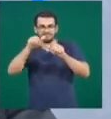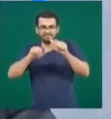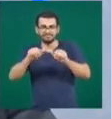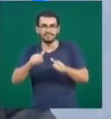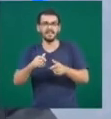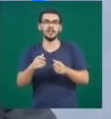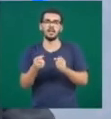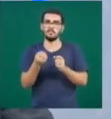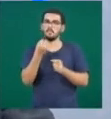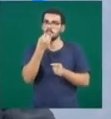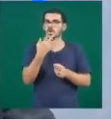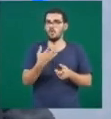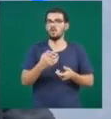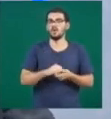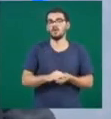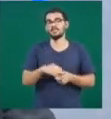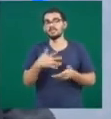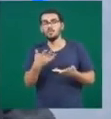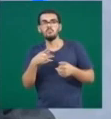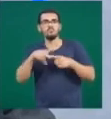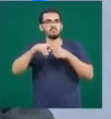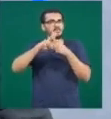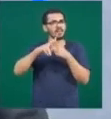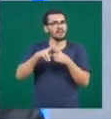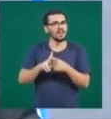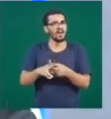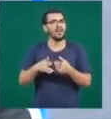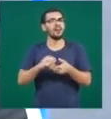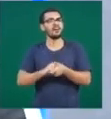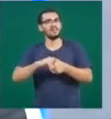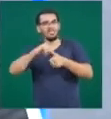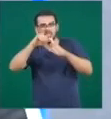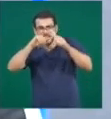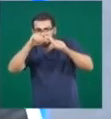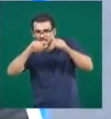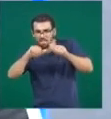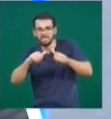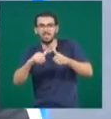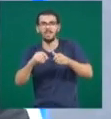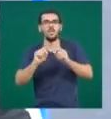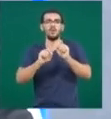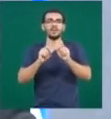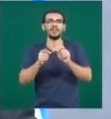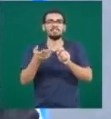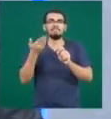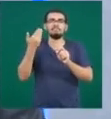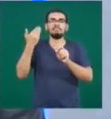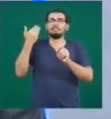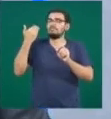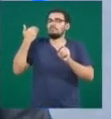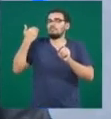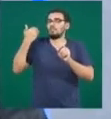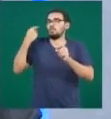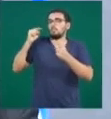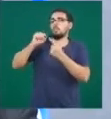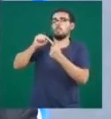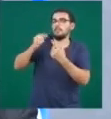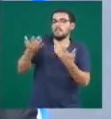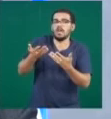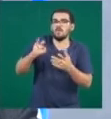atualizar, né, revisar ou modificar aquilo que já estava ultrapassado é perfeito.